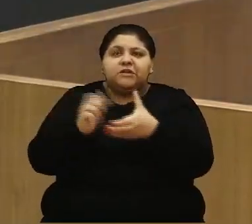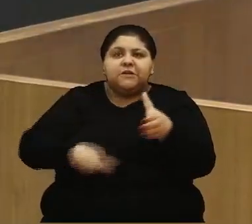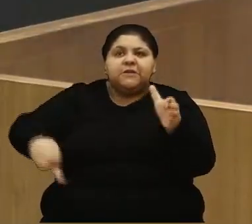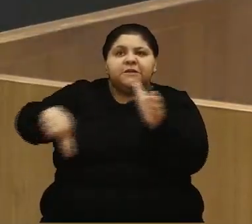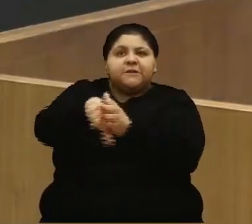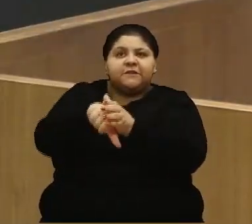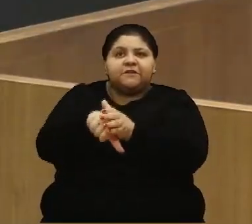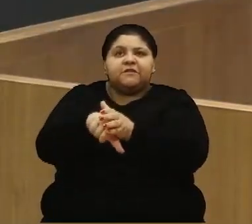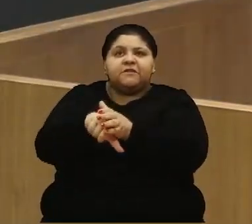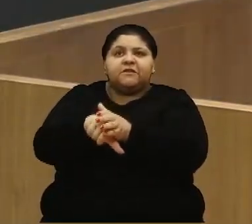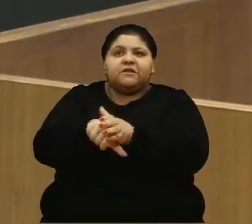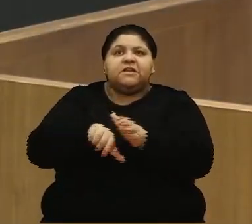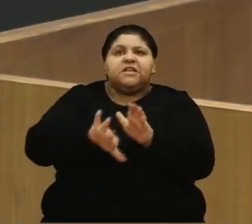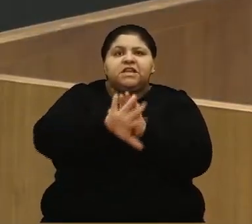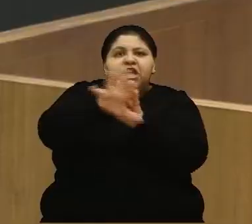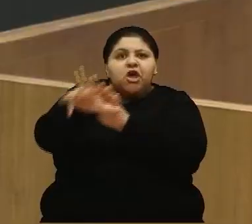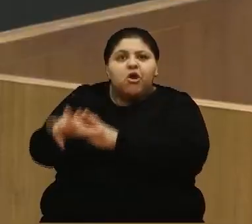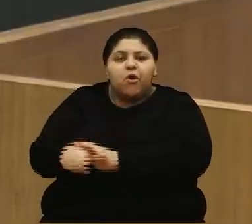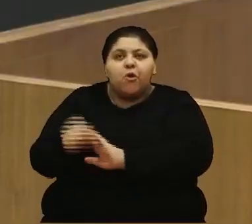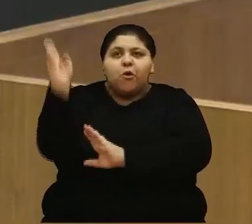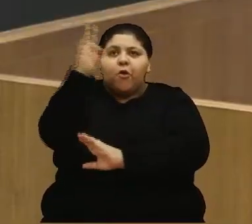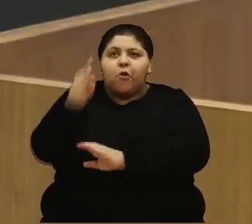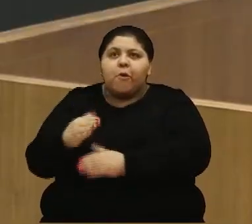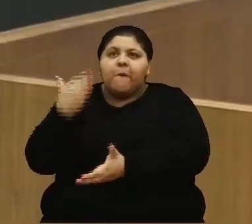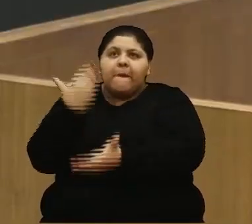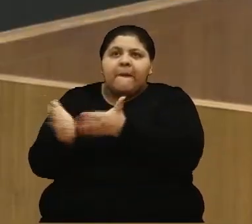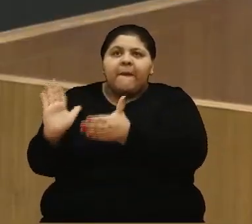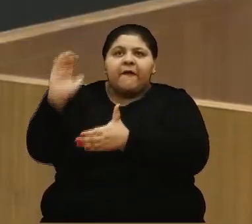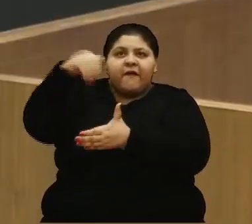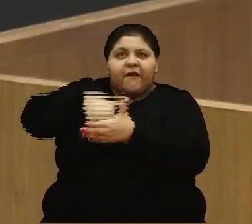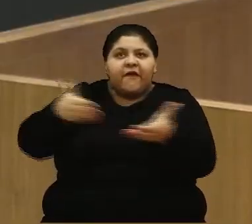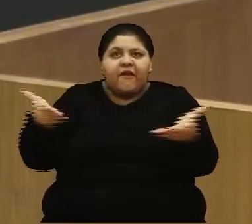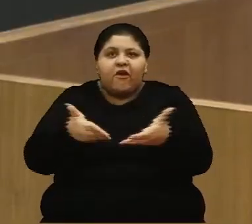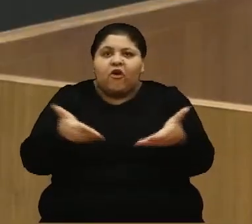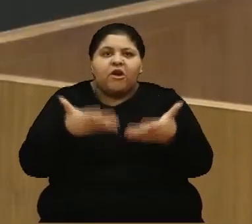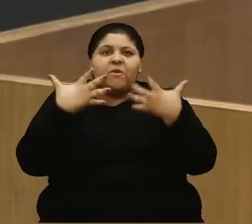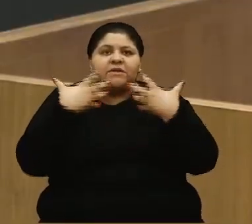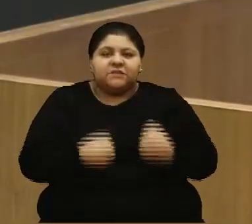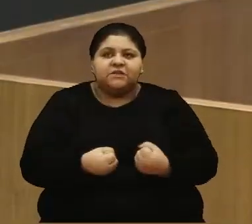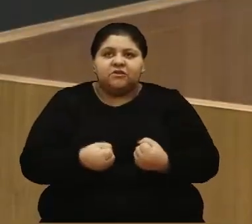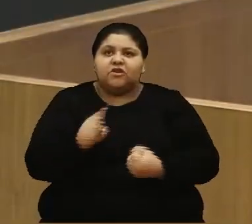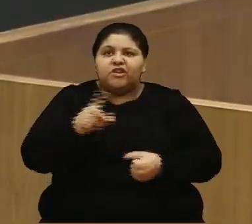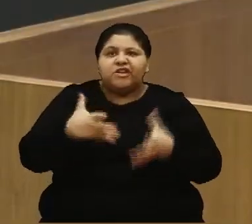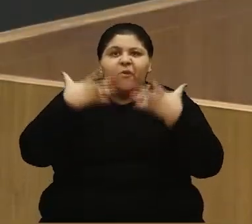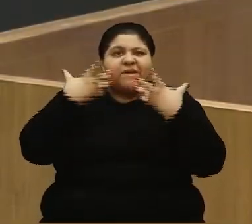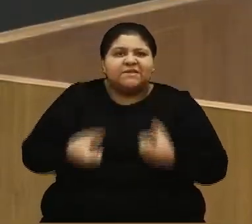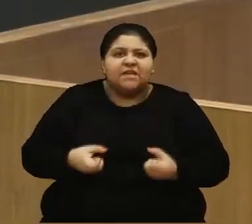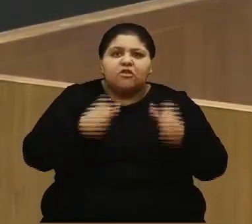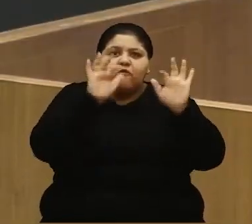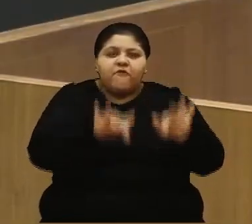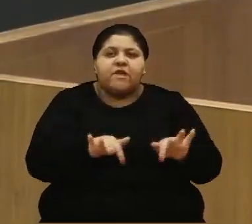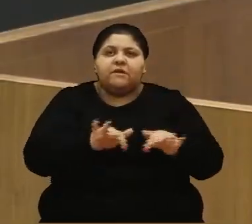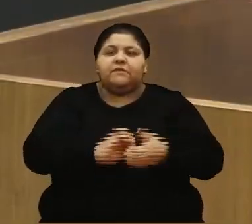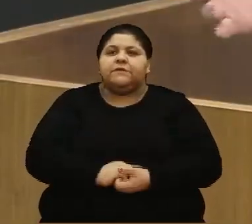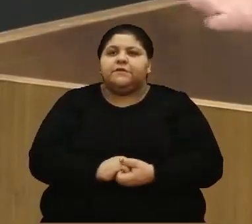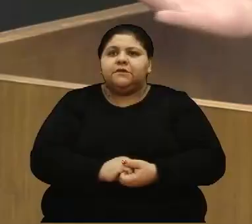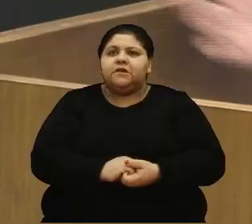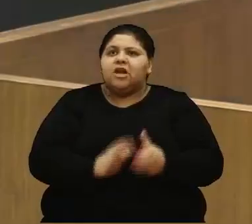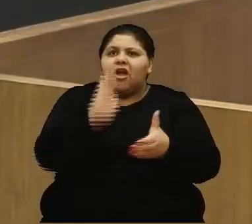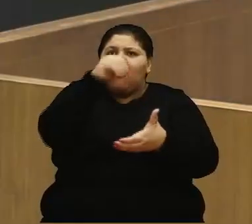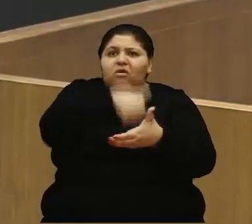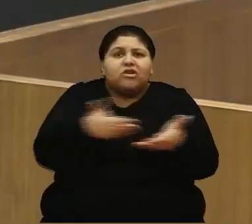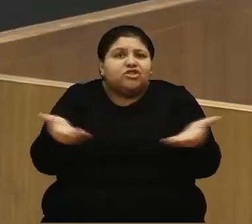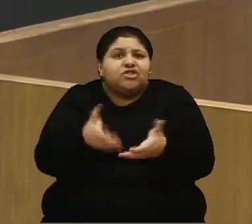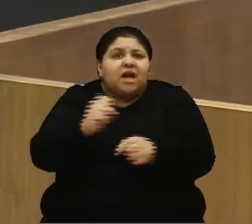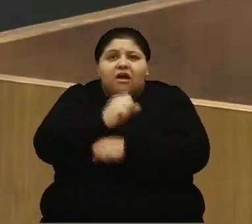criminosa que sequestrou o nosso país, perderam as eleições e agora não aceitam a derrota. A eleição já vai ser